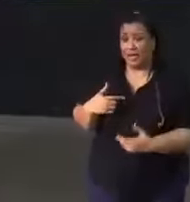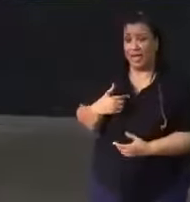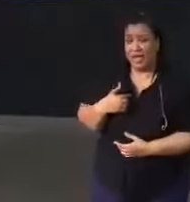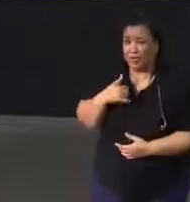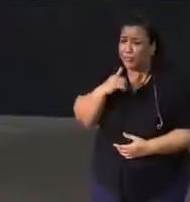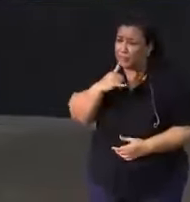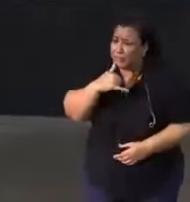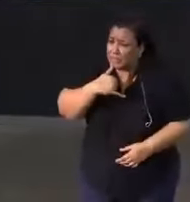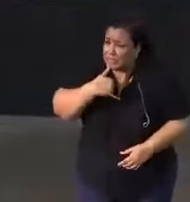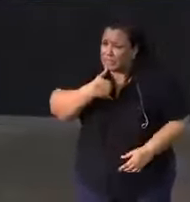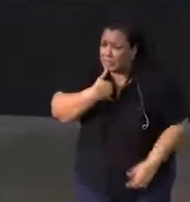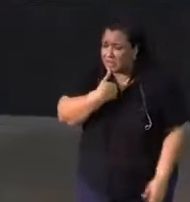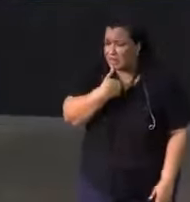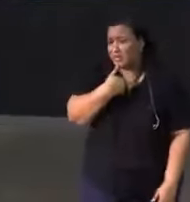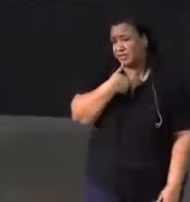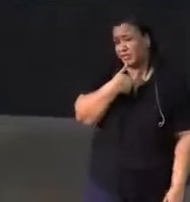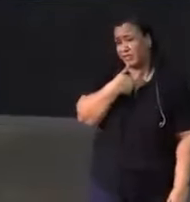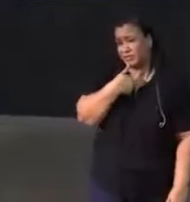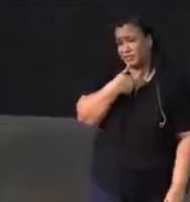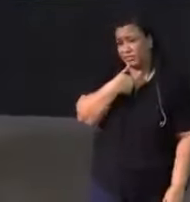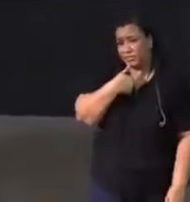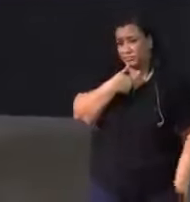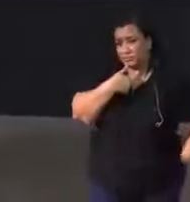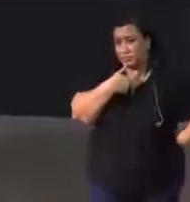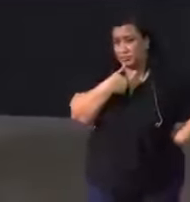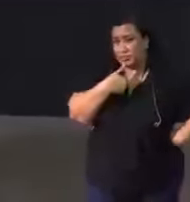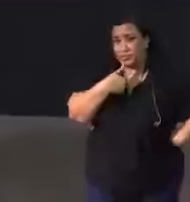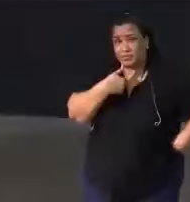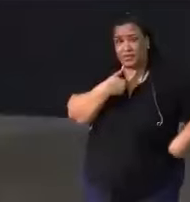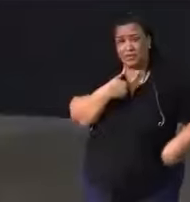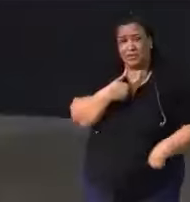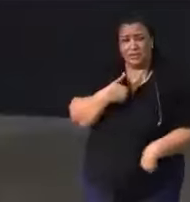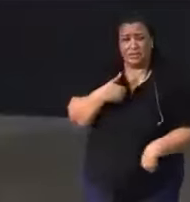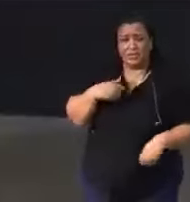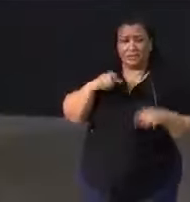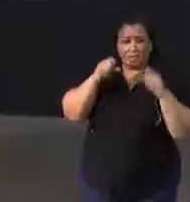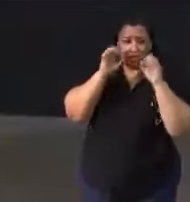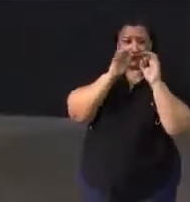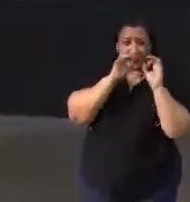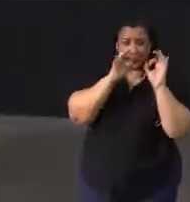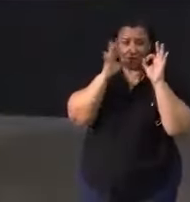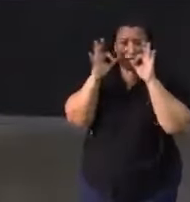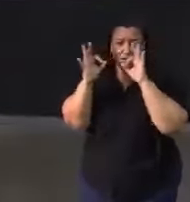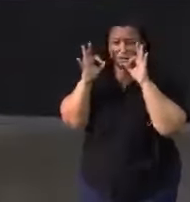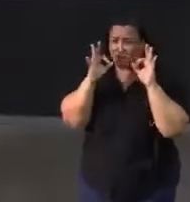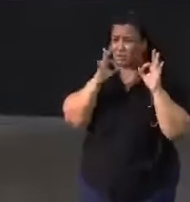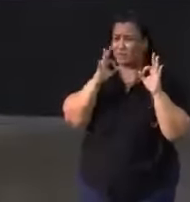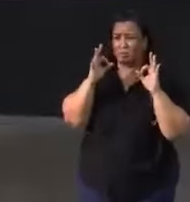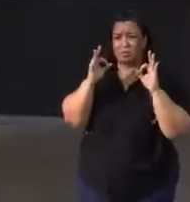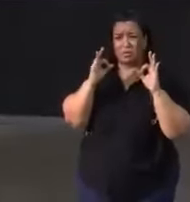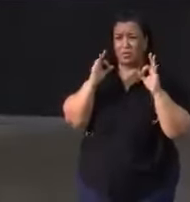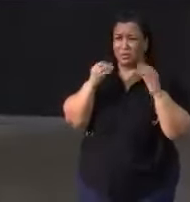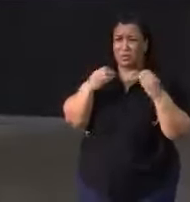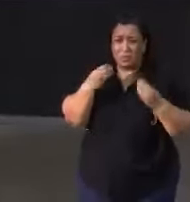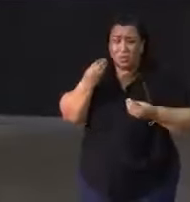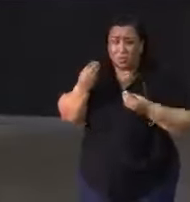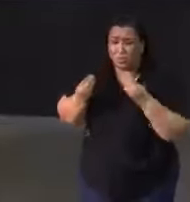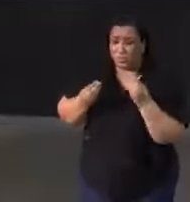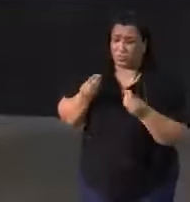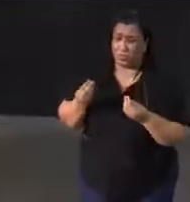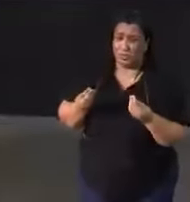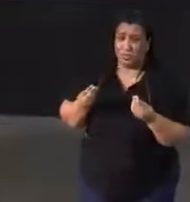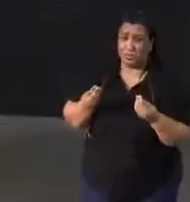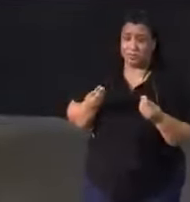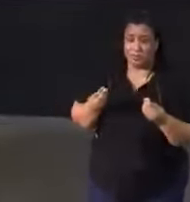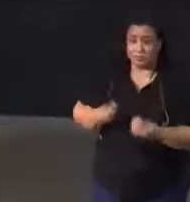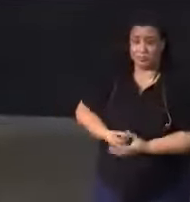muita tristeza, eu assisti algumas coisas e falei: não, isso não é normal. Porque